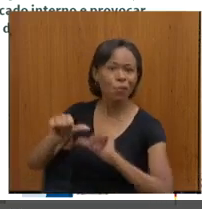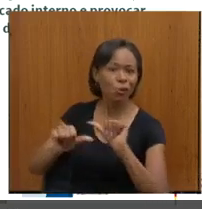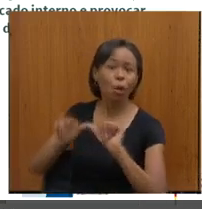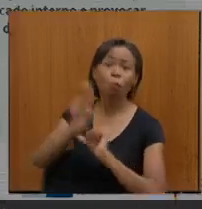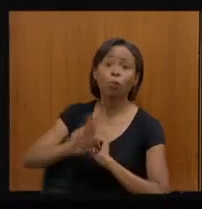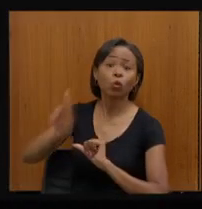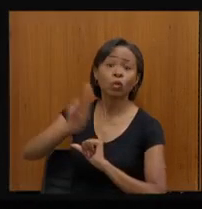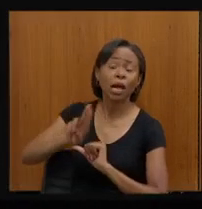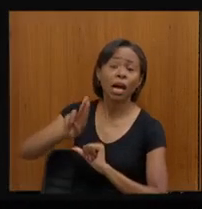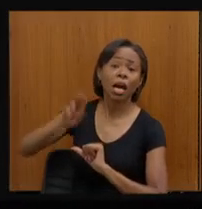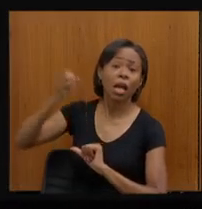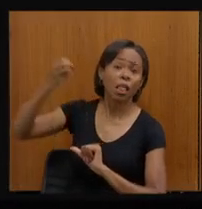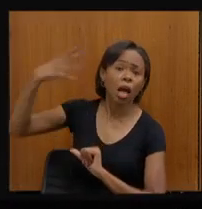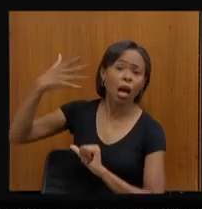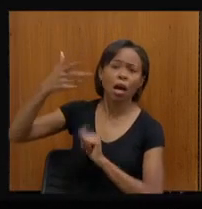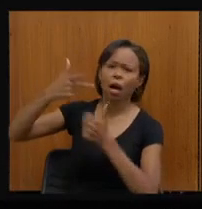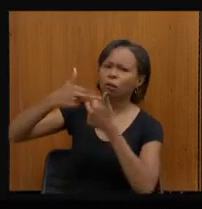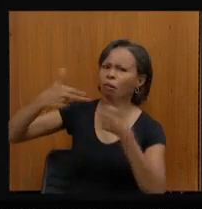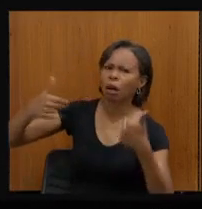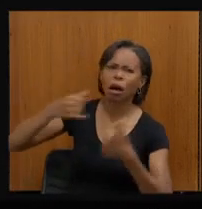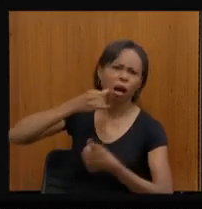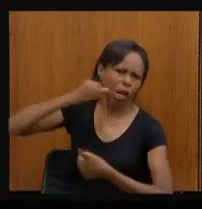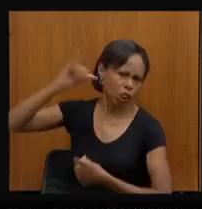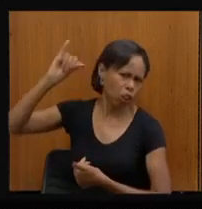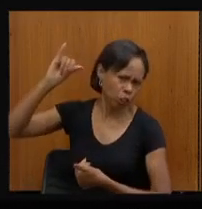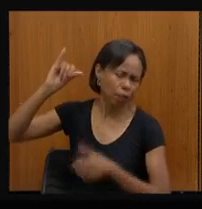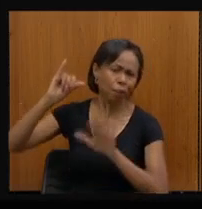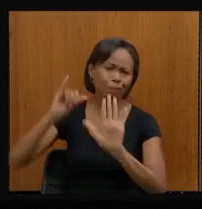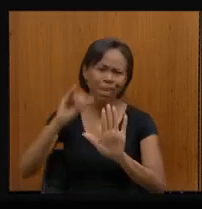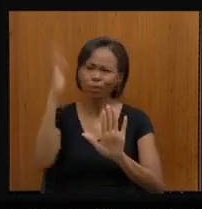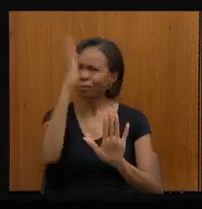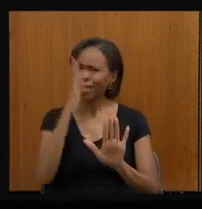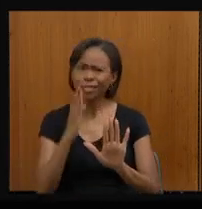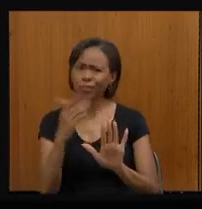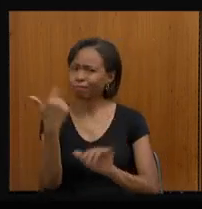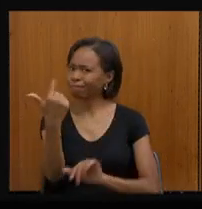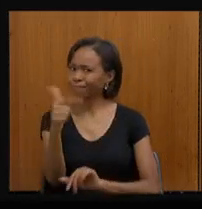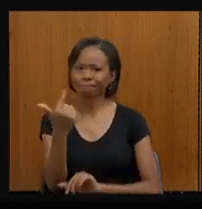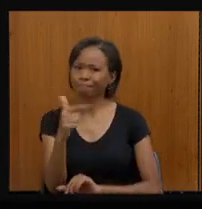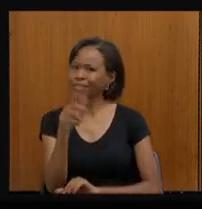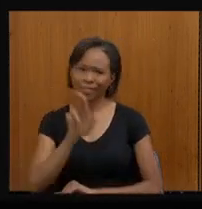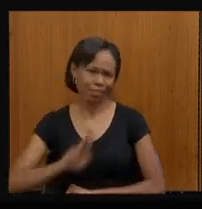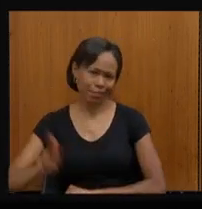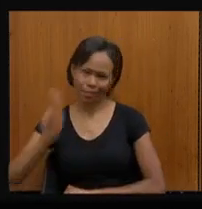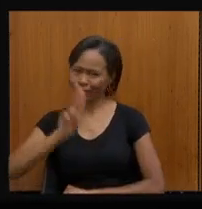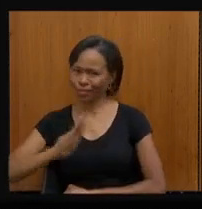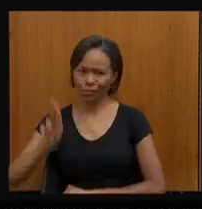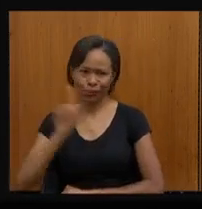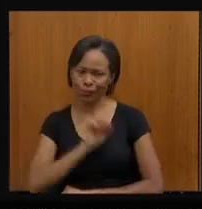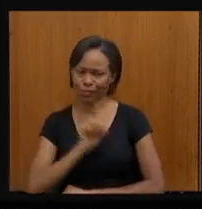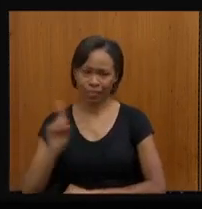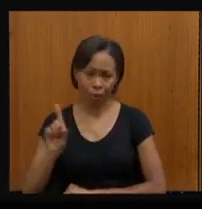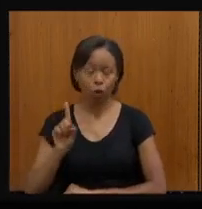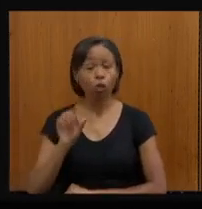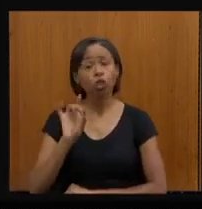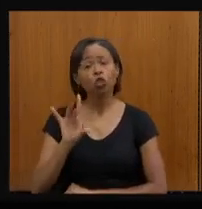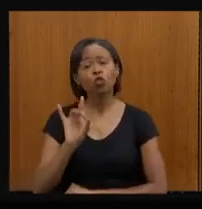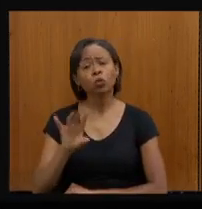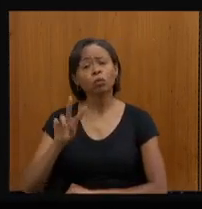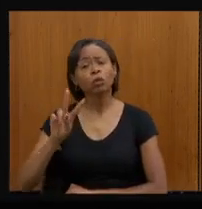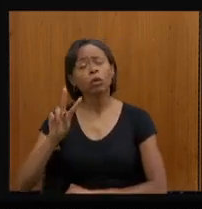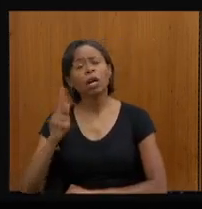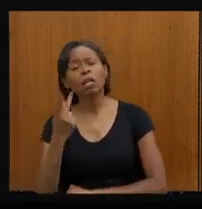no uso final mas hoje no Brasil nós não temos essa utilização o que nós temos hoje é o hidrogênio sendo